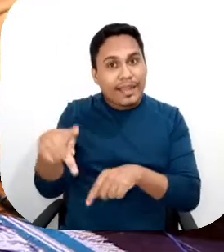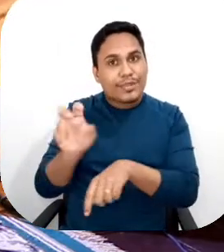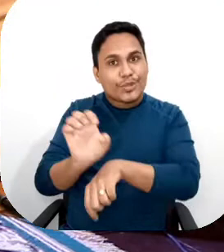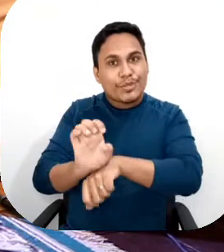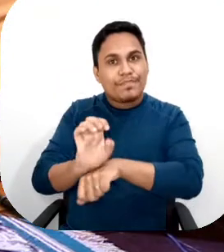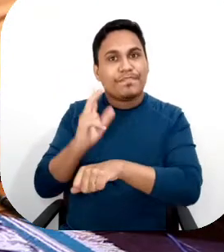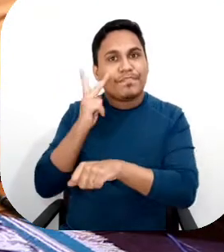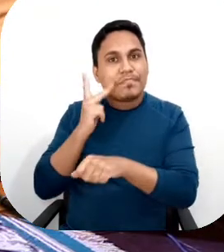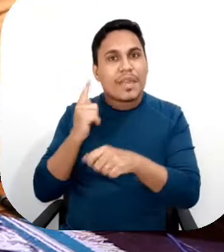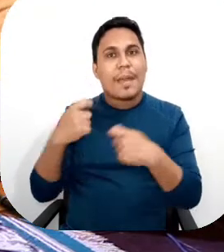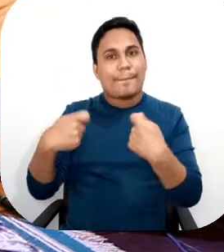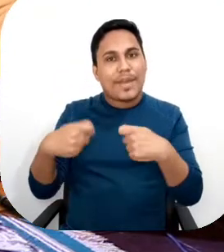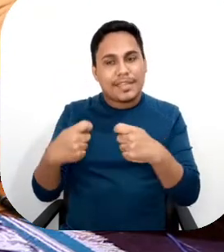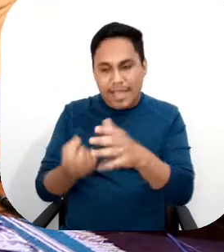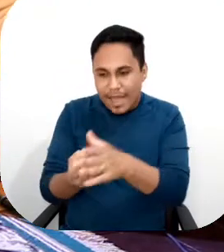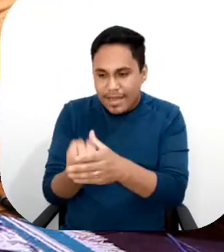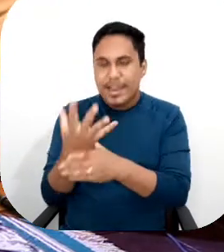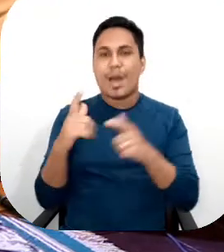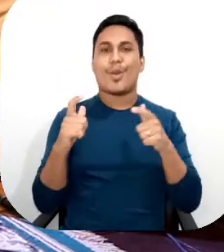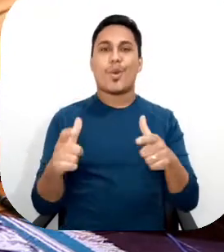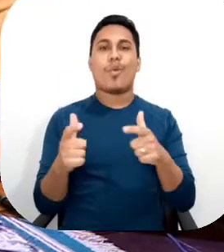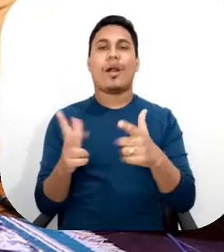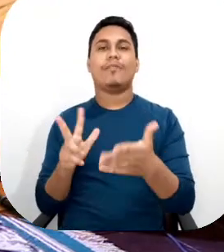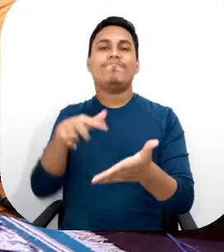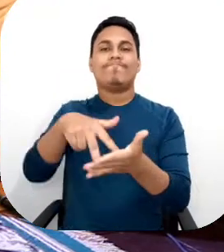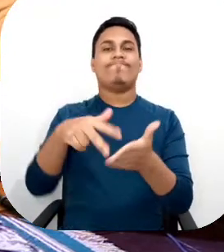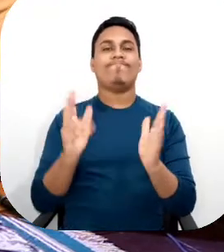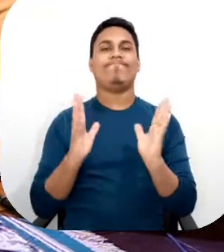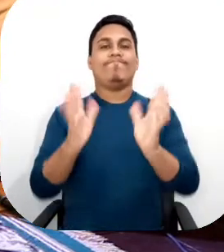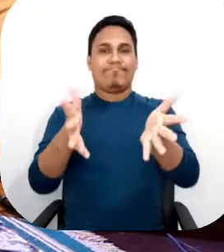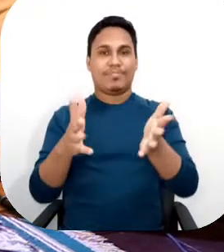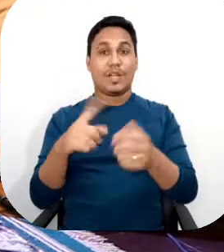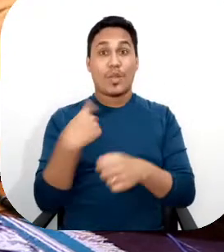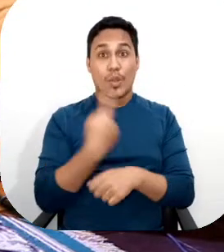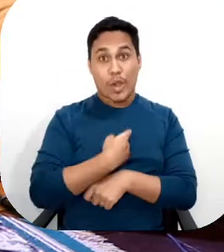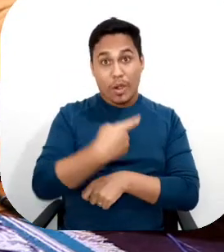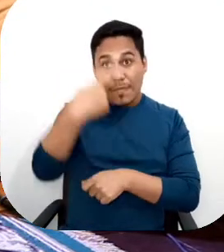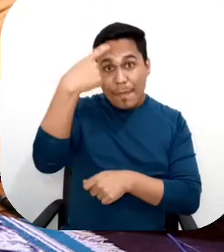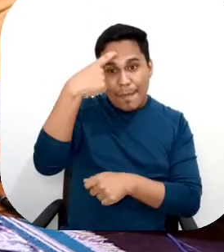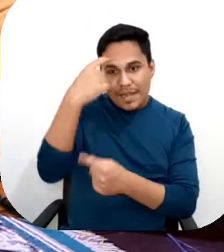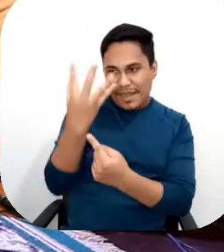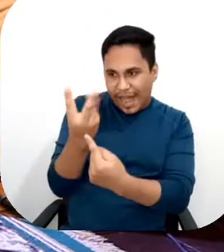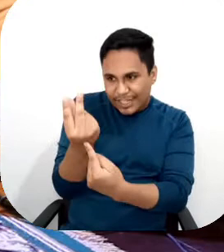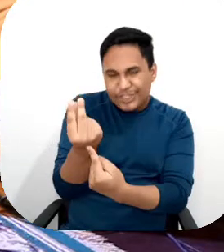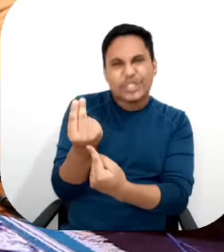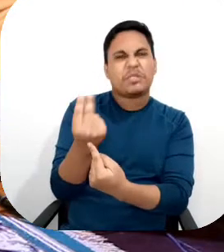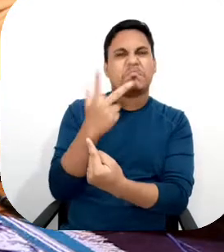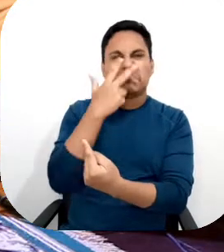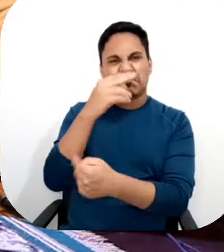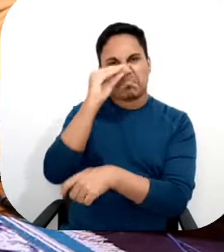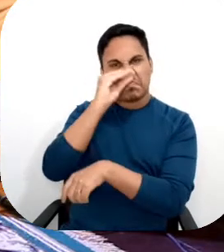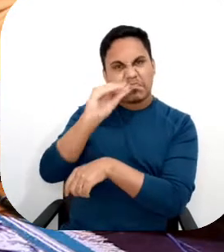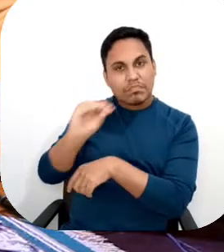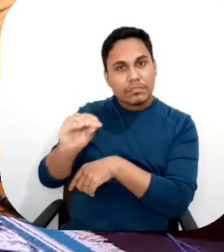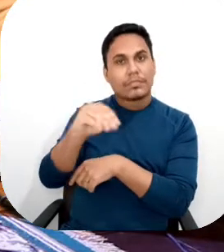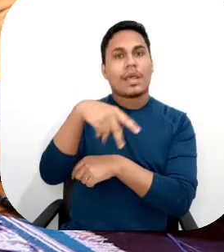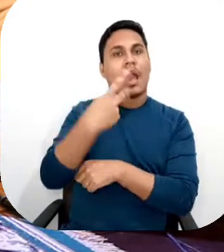criar espaços, né? E quando a gente pensa em artistas marginalizados, né, em